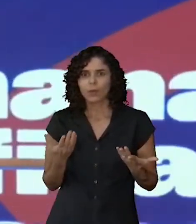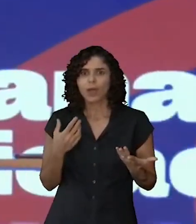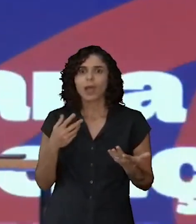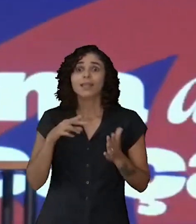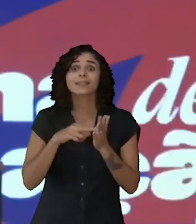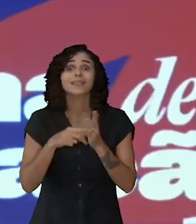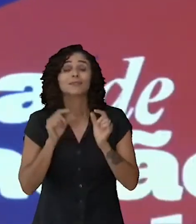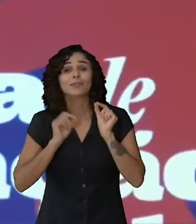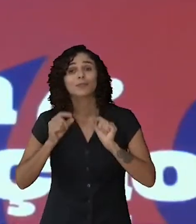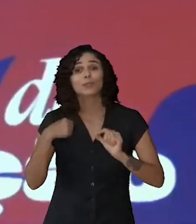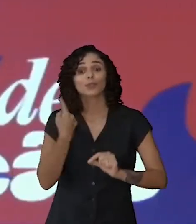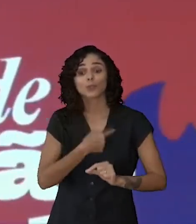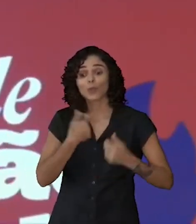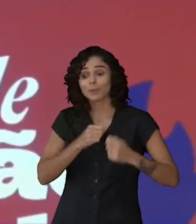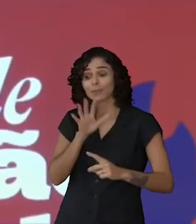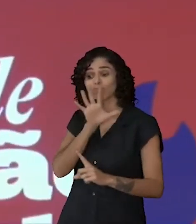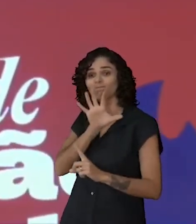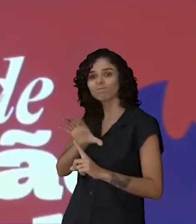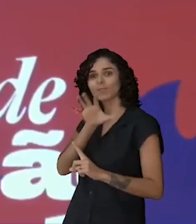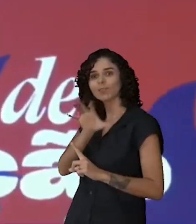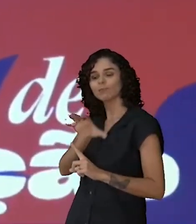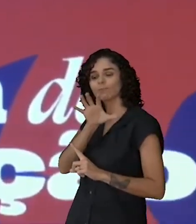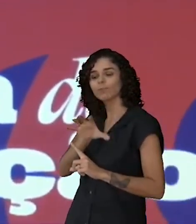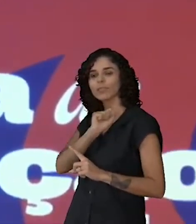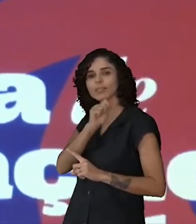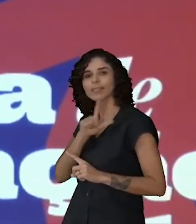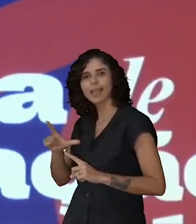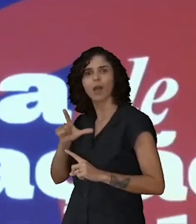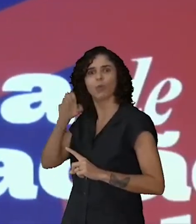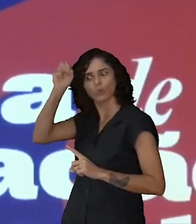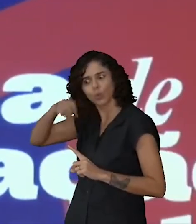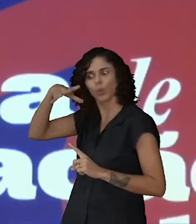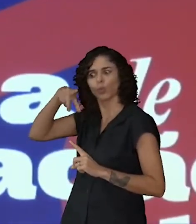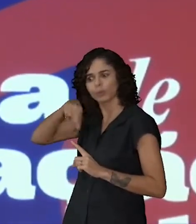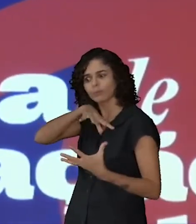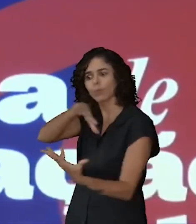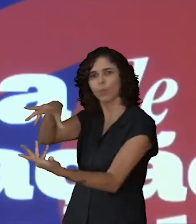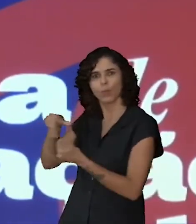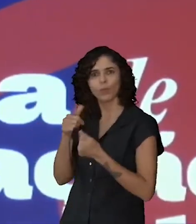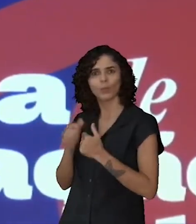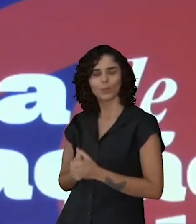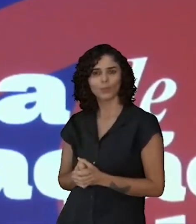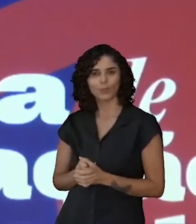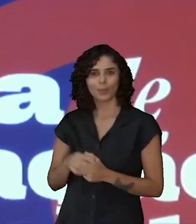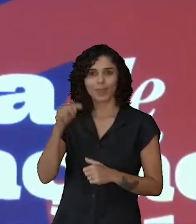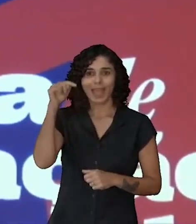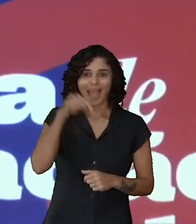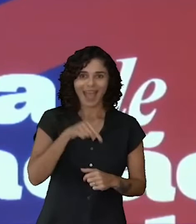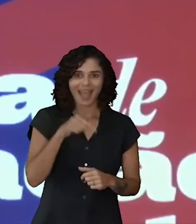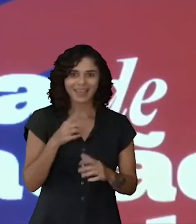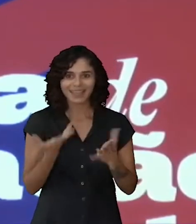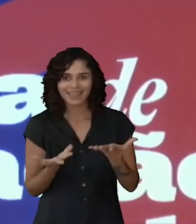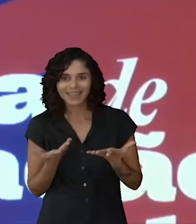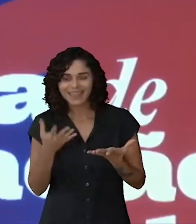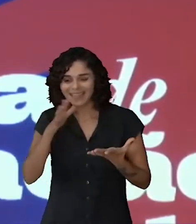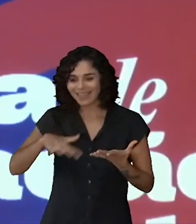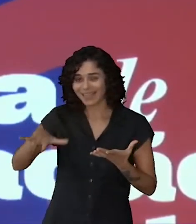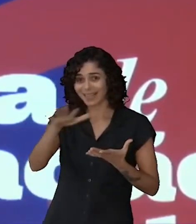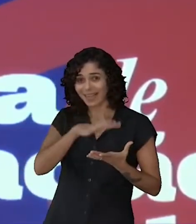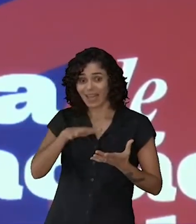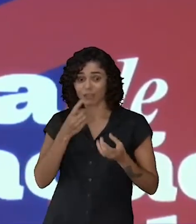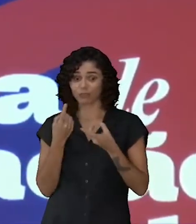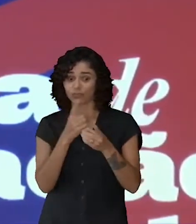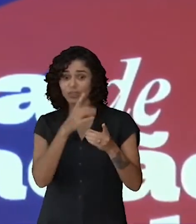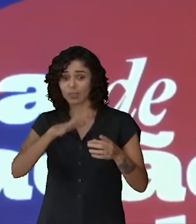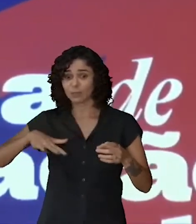não somos sal e luz. Essa igreja aqui está nascendo. É uma igreja em plantação. Tem um pregador